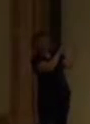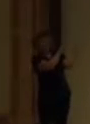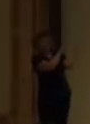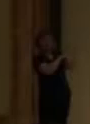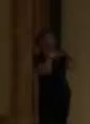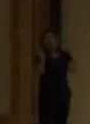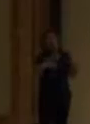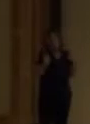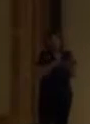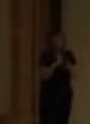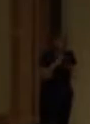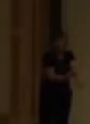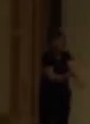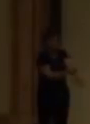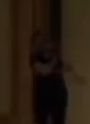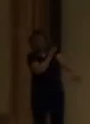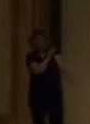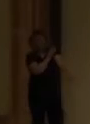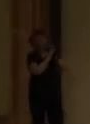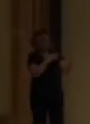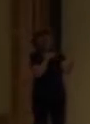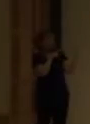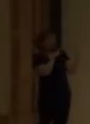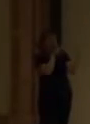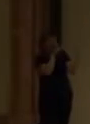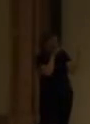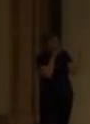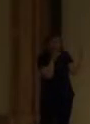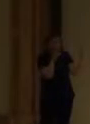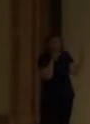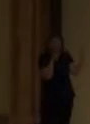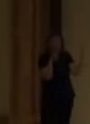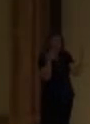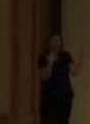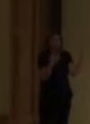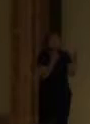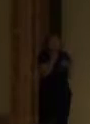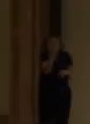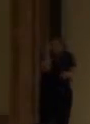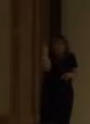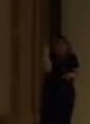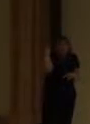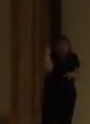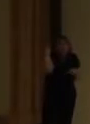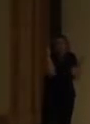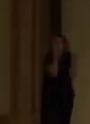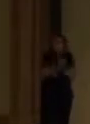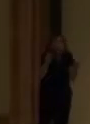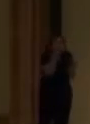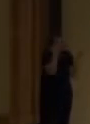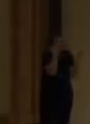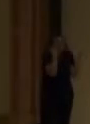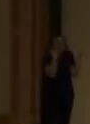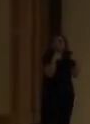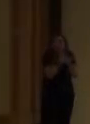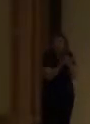que aparece à nossa frente e que nós não entendemos muito bem como é que se resolve isto. Porque essa é a grande questão, não é?